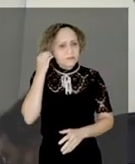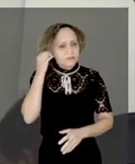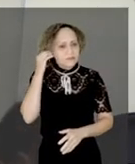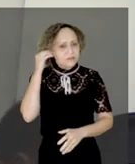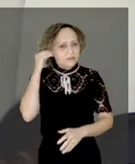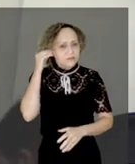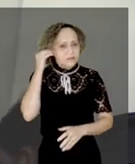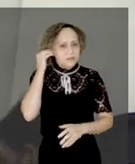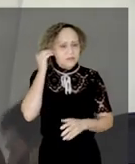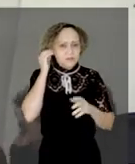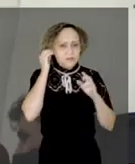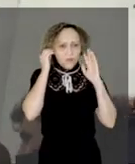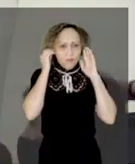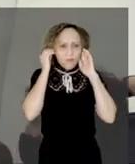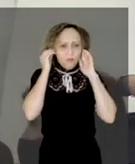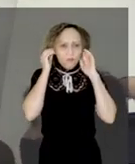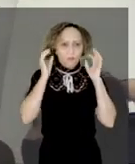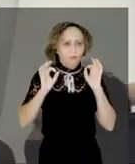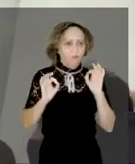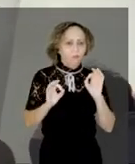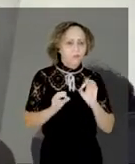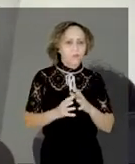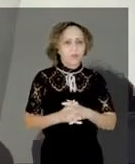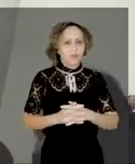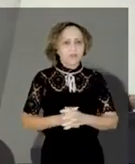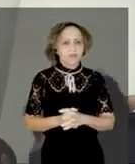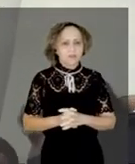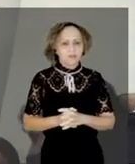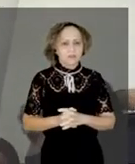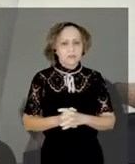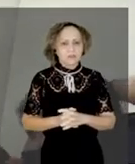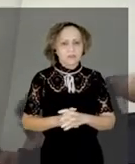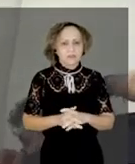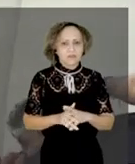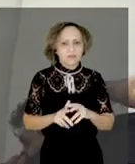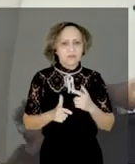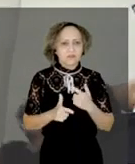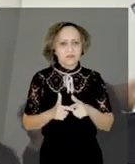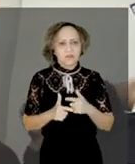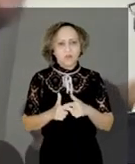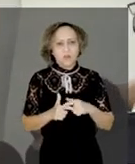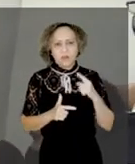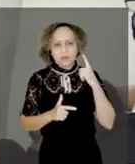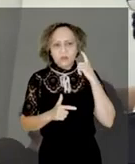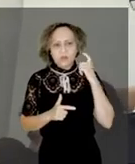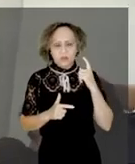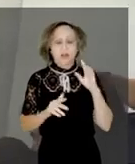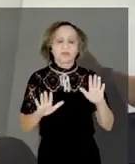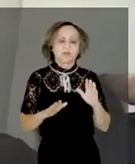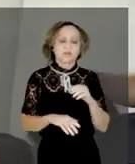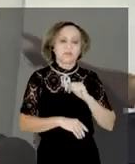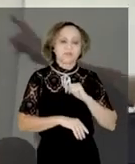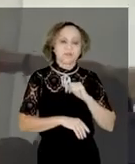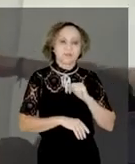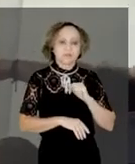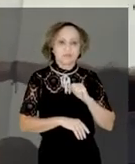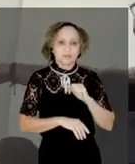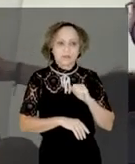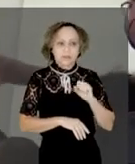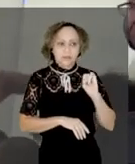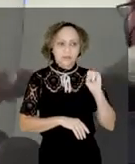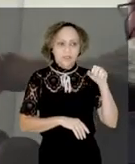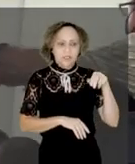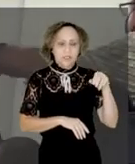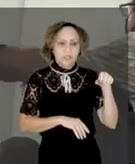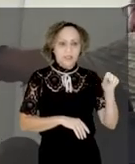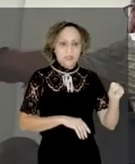tornou presidente desse sindicato. E dessa casa, criou a maior